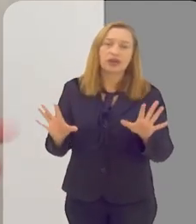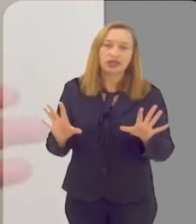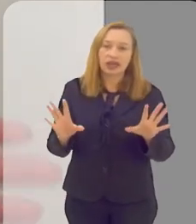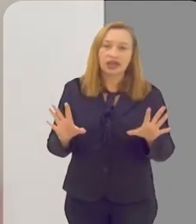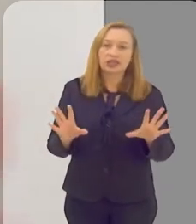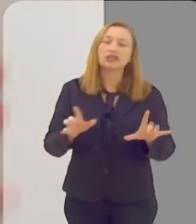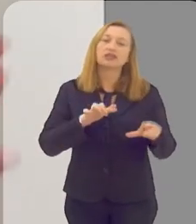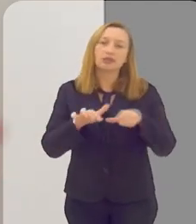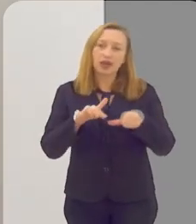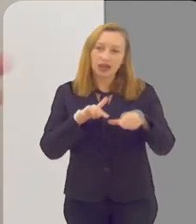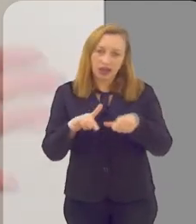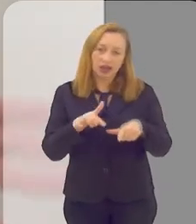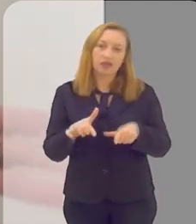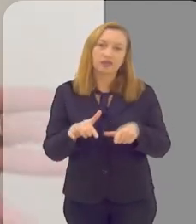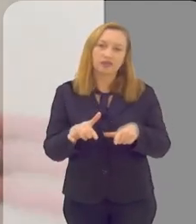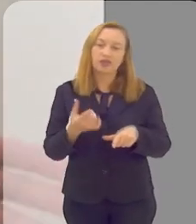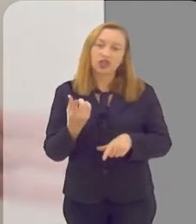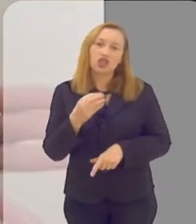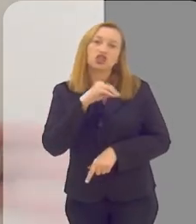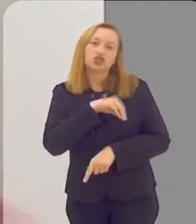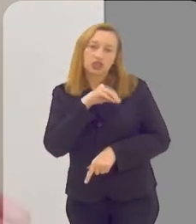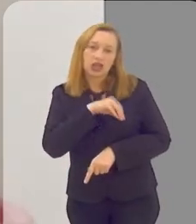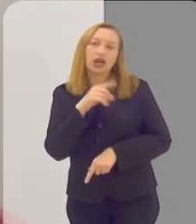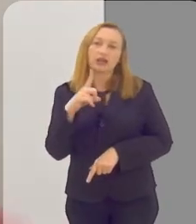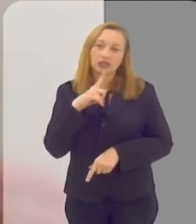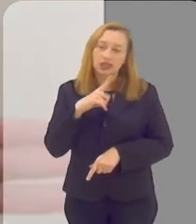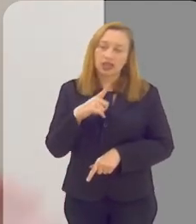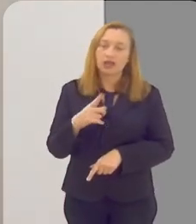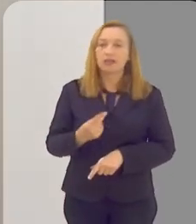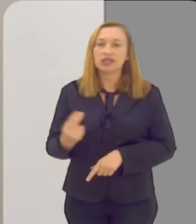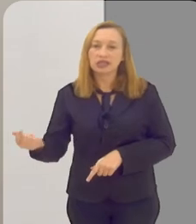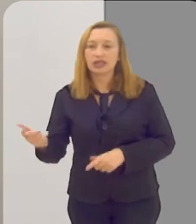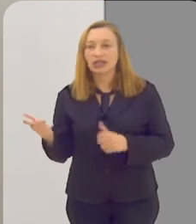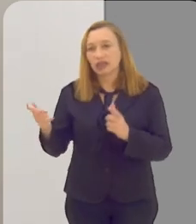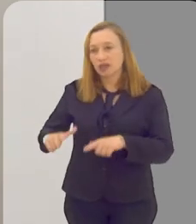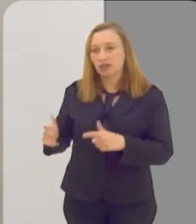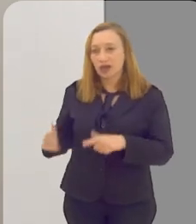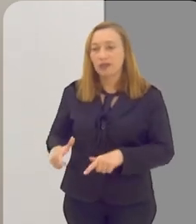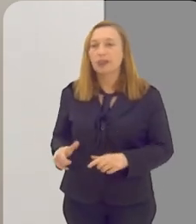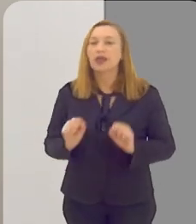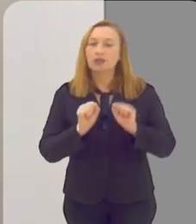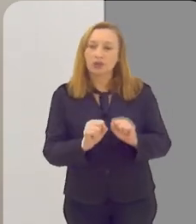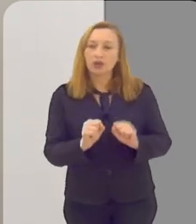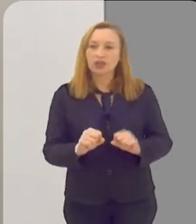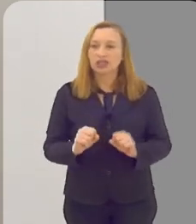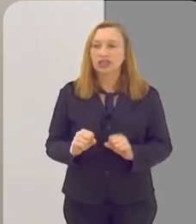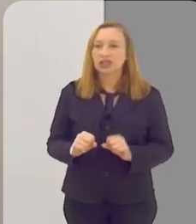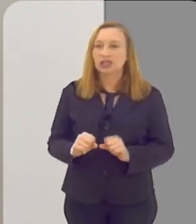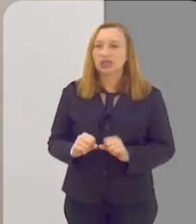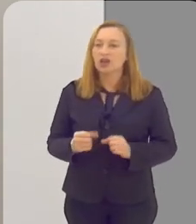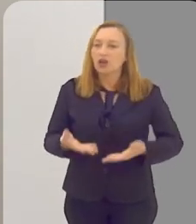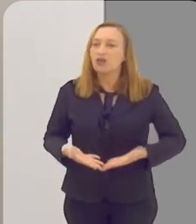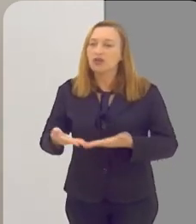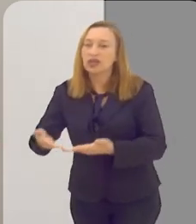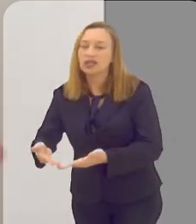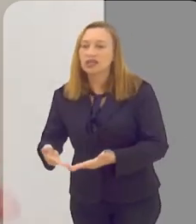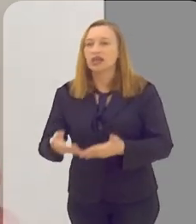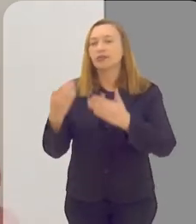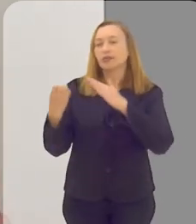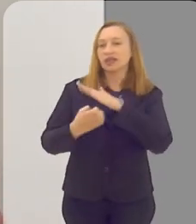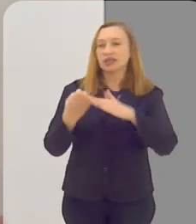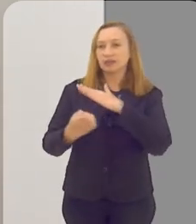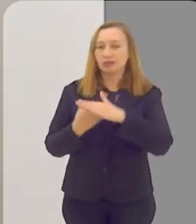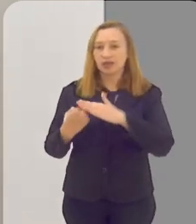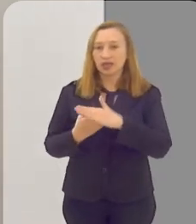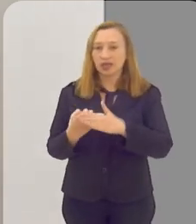da independência, muitas delas precisam da independência financeira para saírem daquela situação. Então, a gente pode pegar e